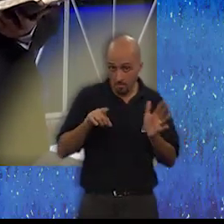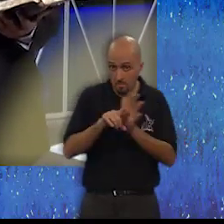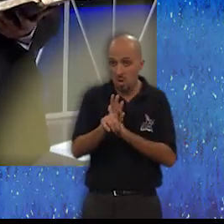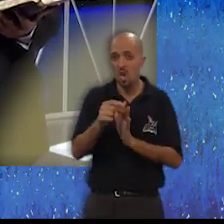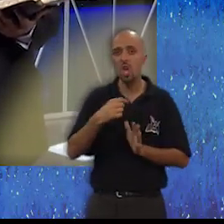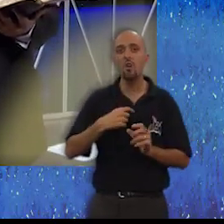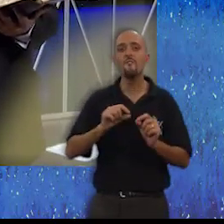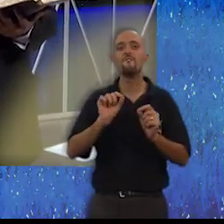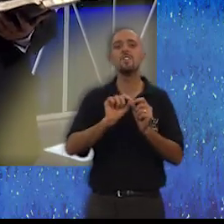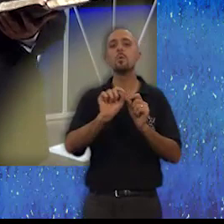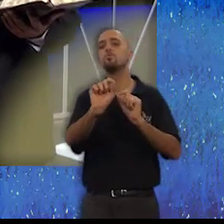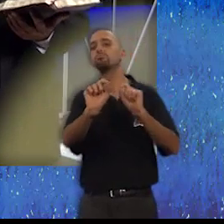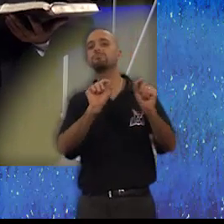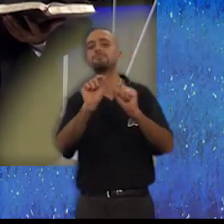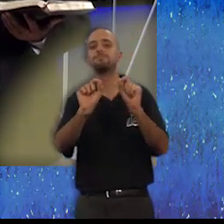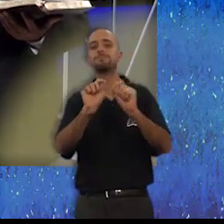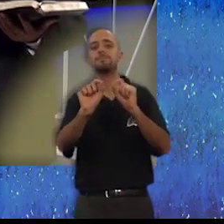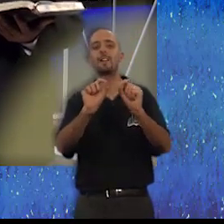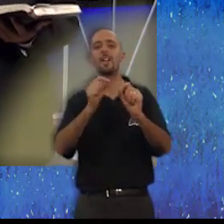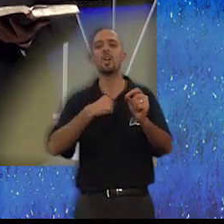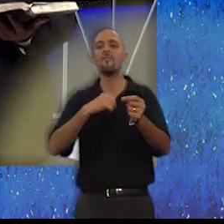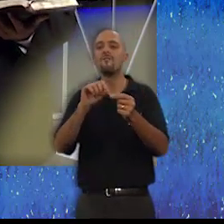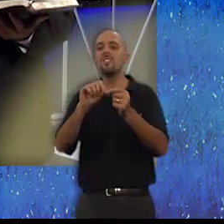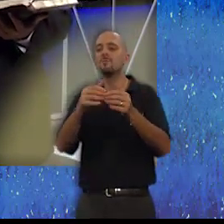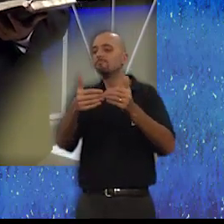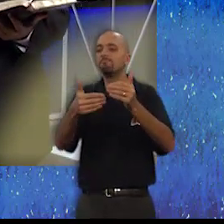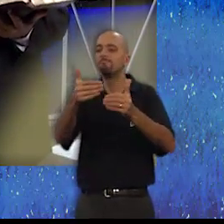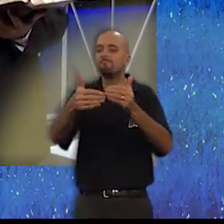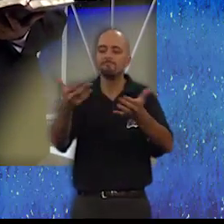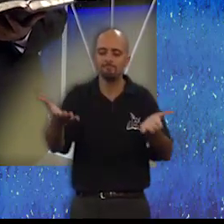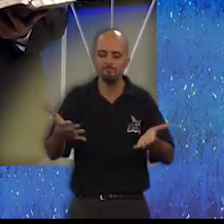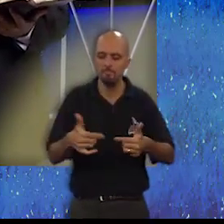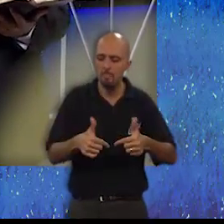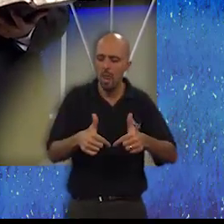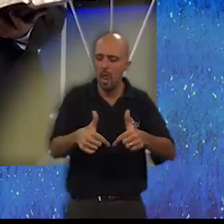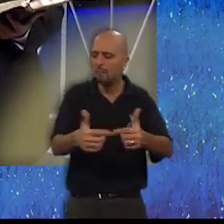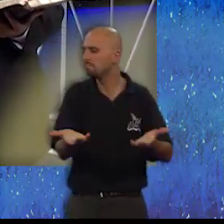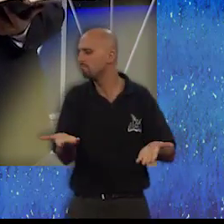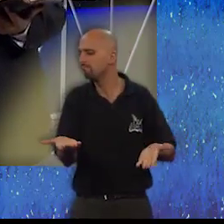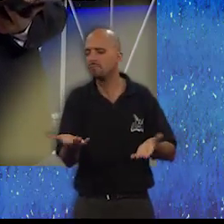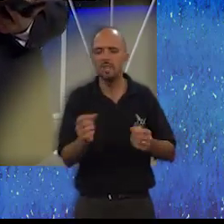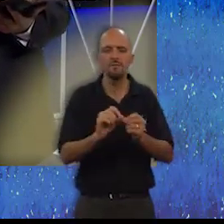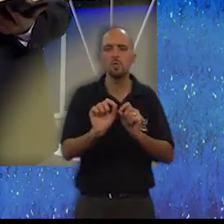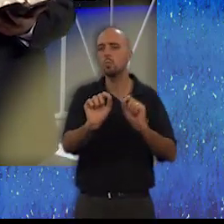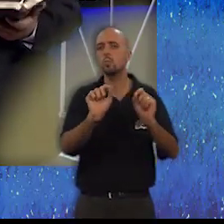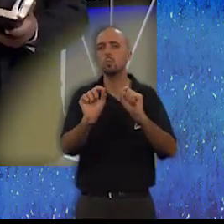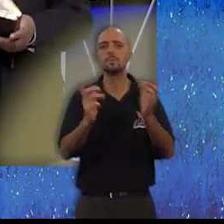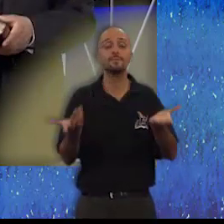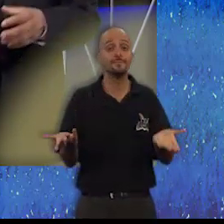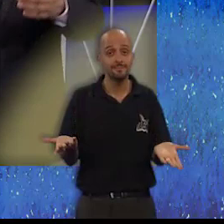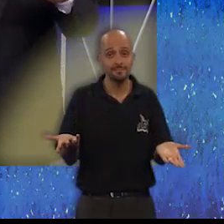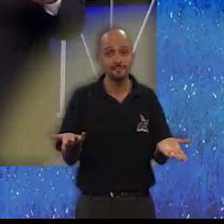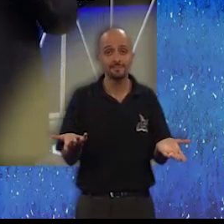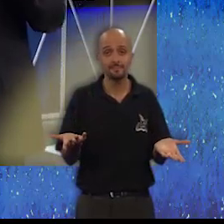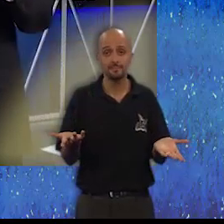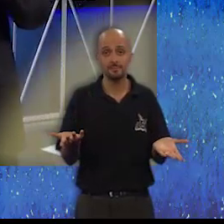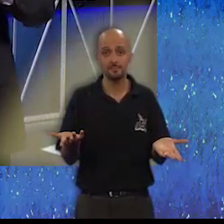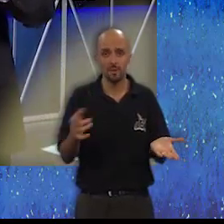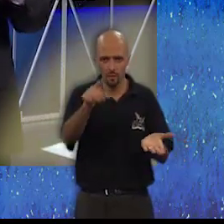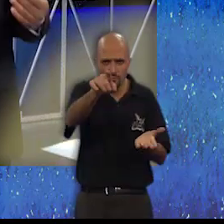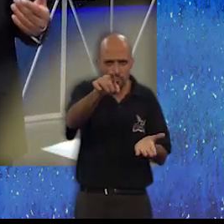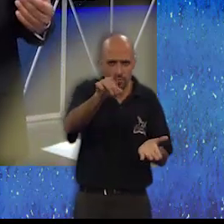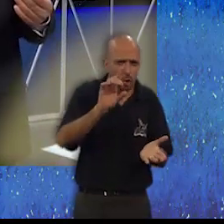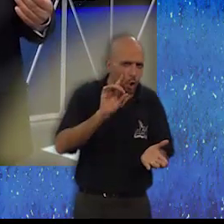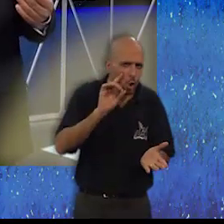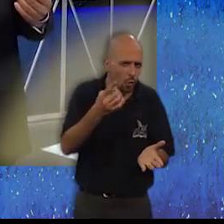bom? Então na cabeça dele é o fazer, o que eu tenho que fazer? E você sabe que essa é a pergunta